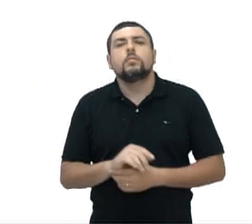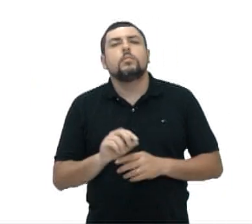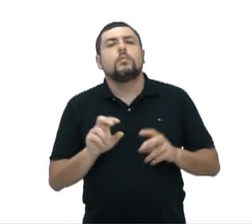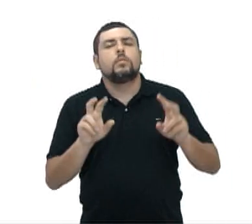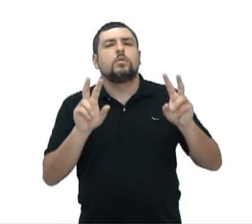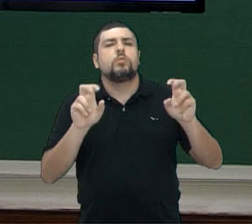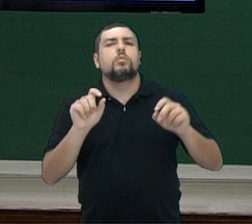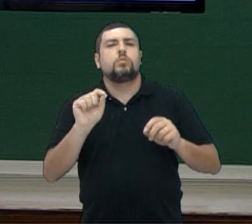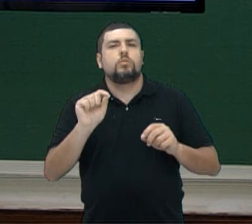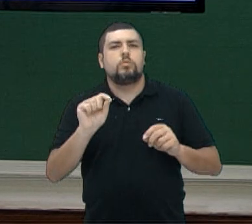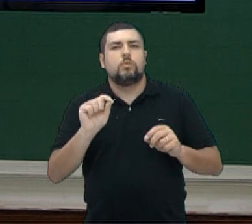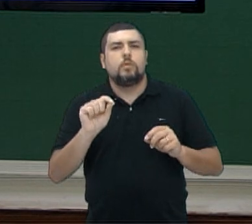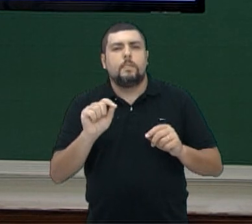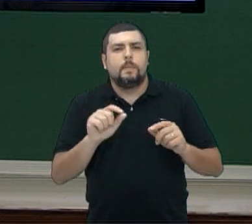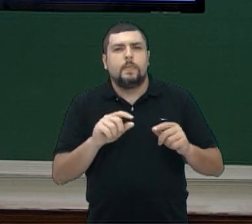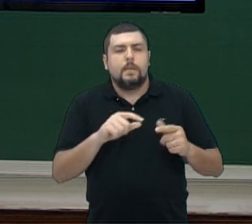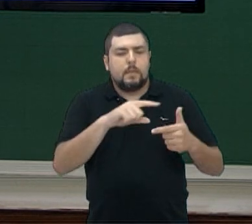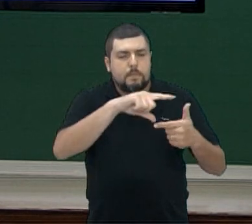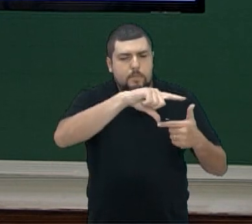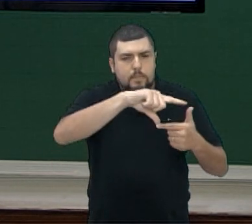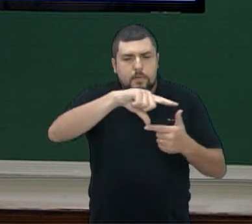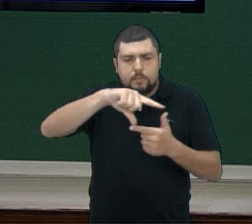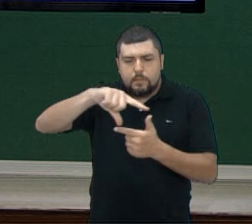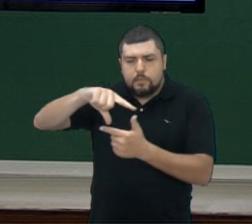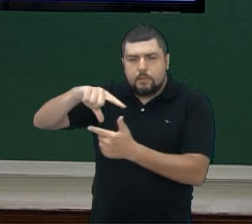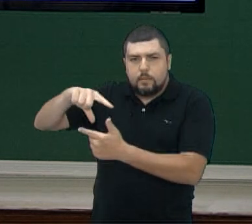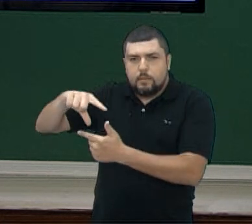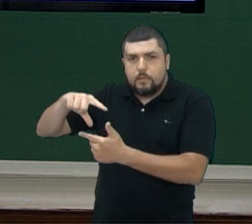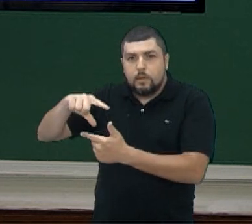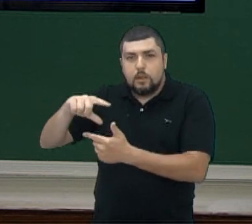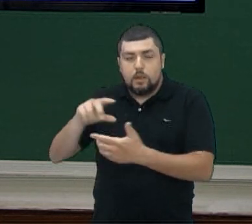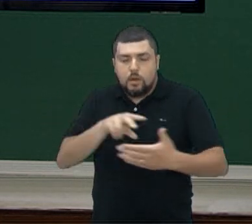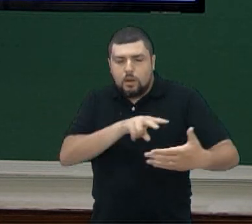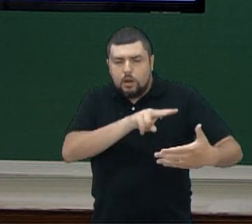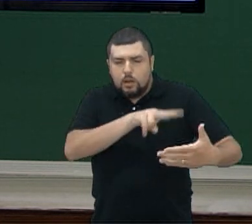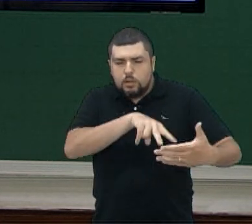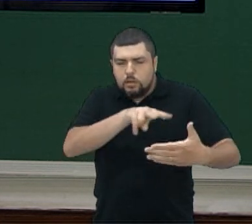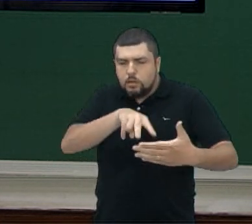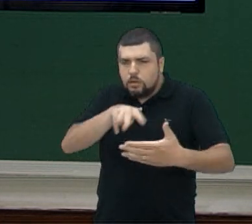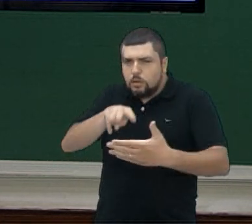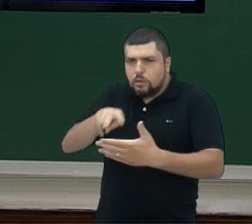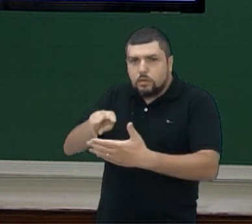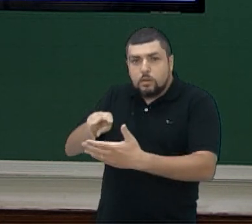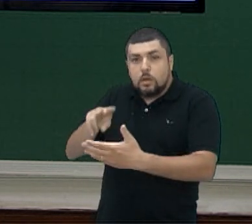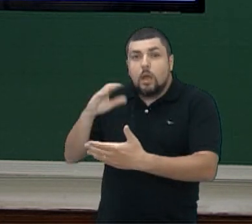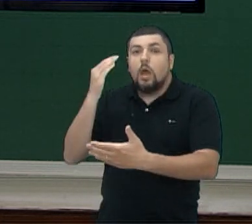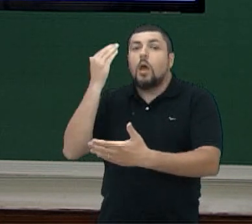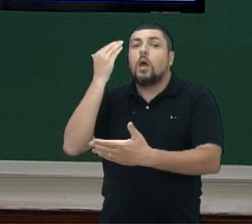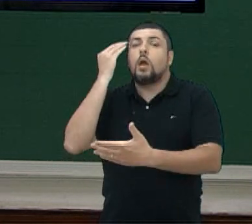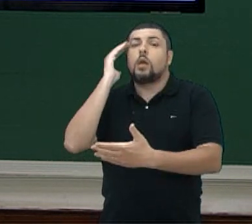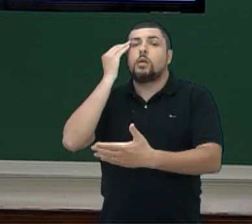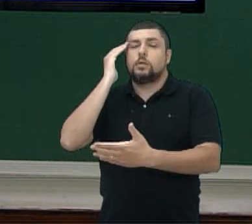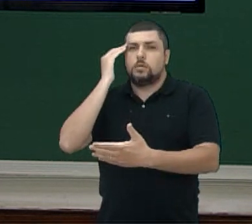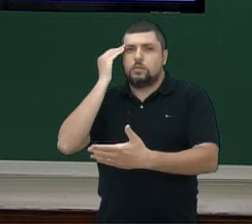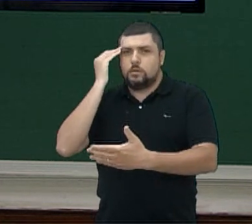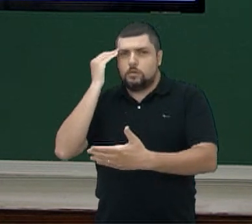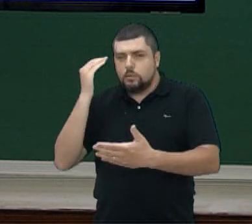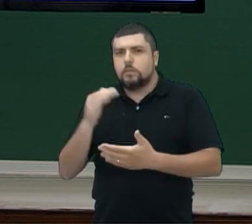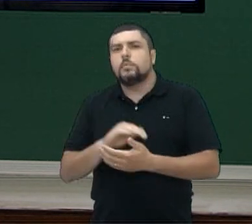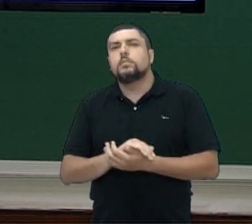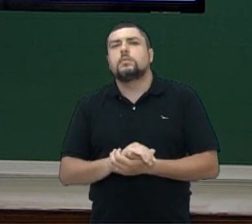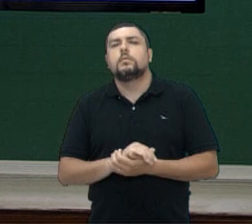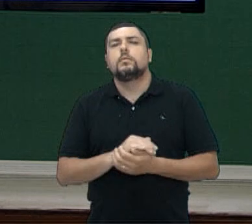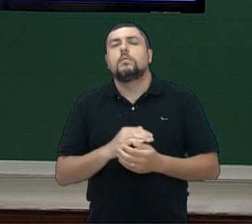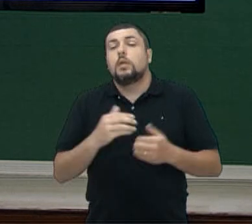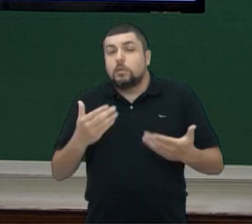seja, tirinhas para entender, literalmente é esse o significado do nosso título, da nossa aula,